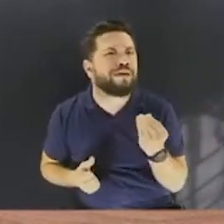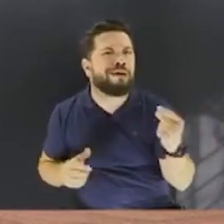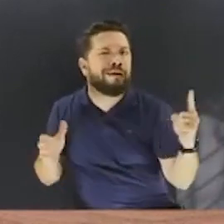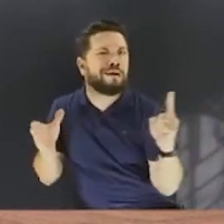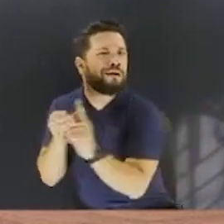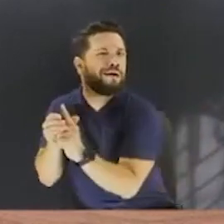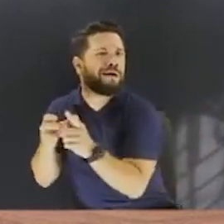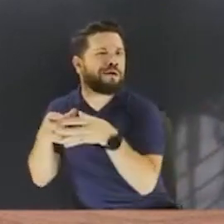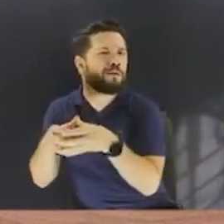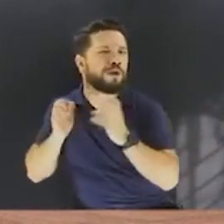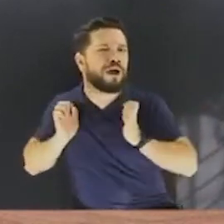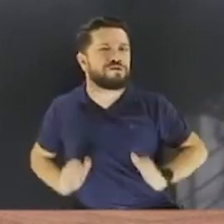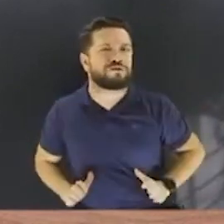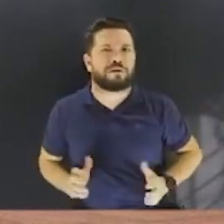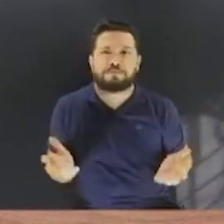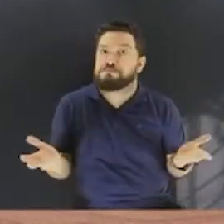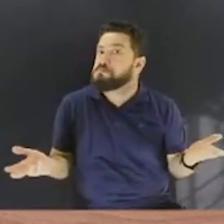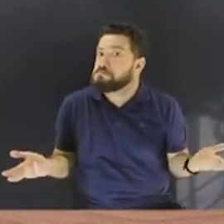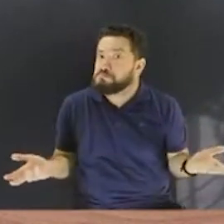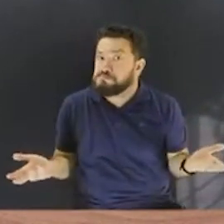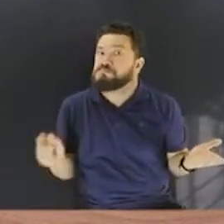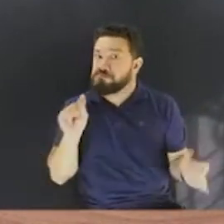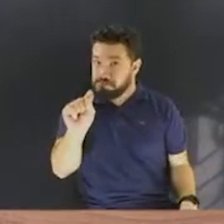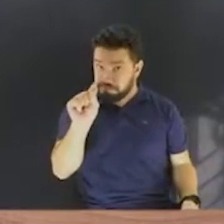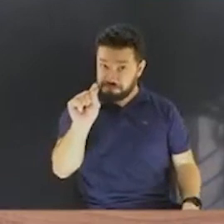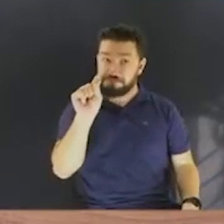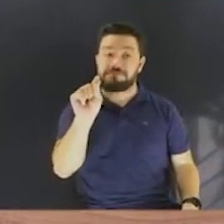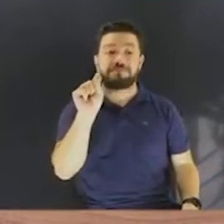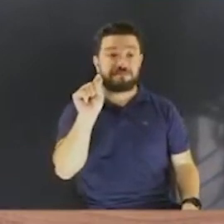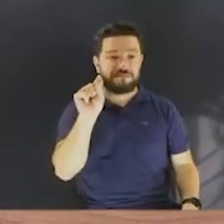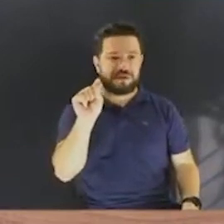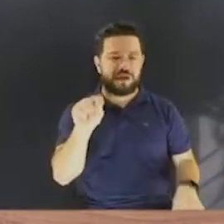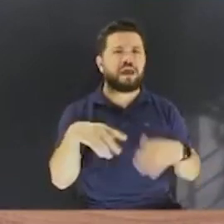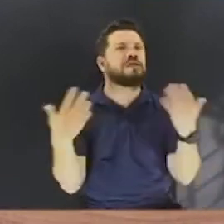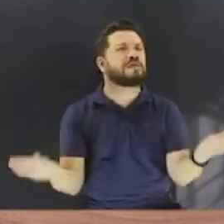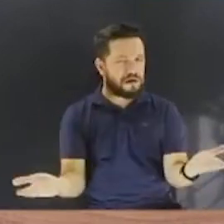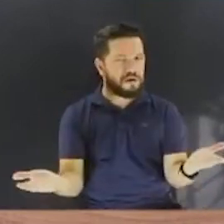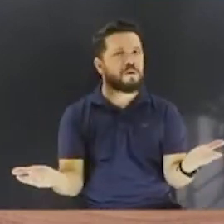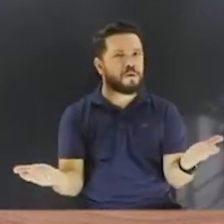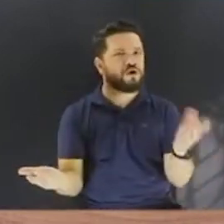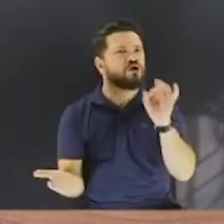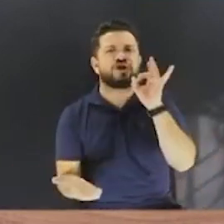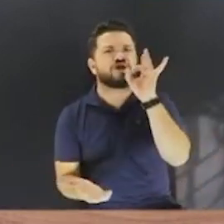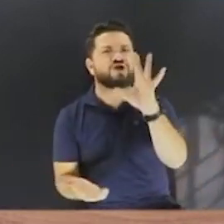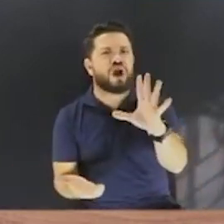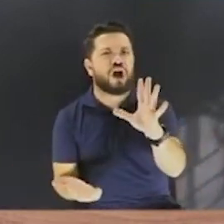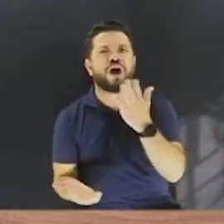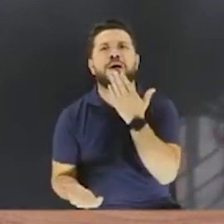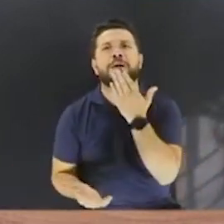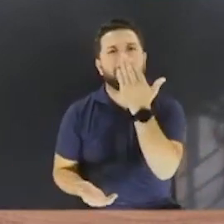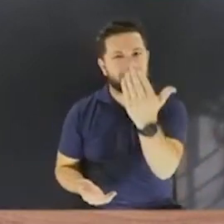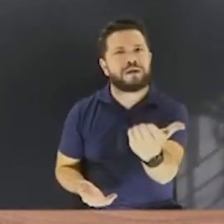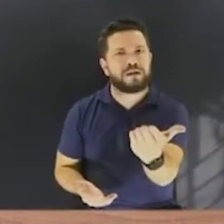Curitiba desta deste conselho de ética Então eu queria pedir carecidamente pra